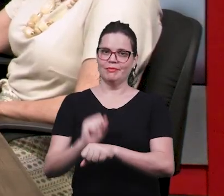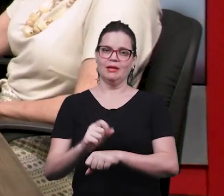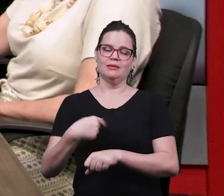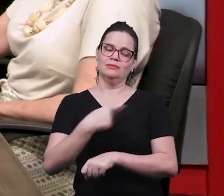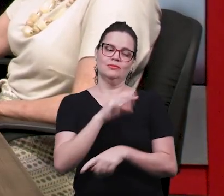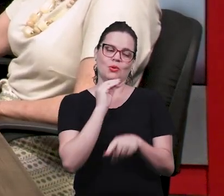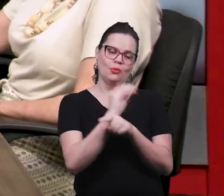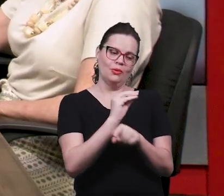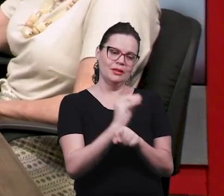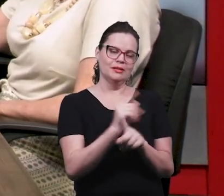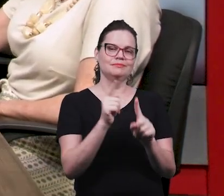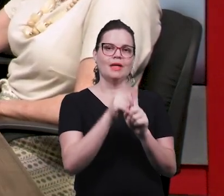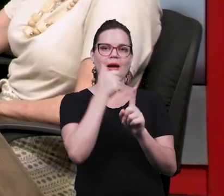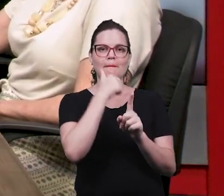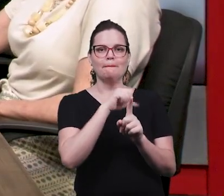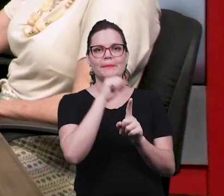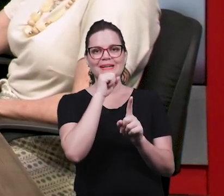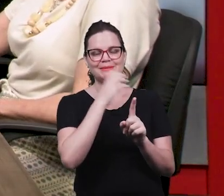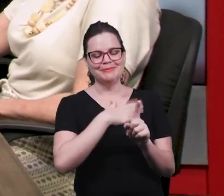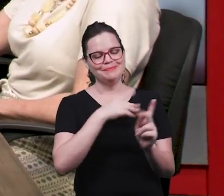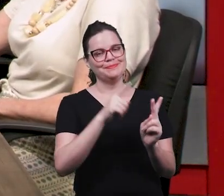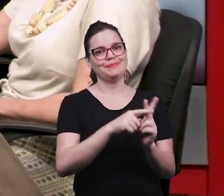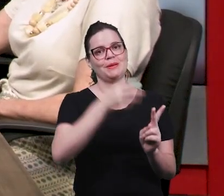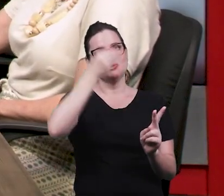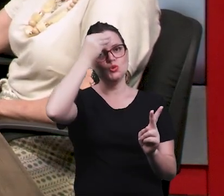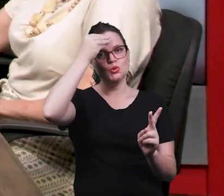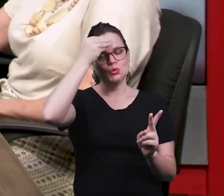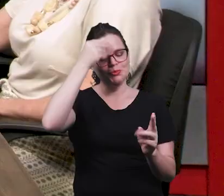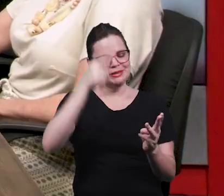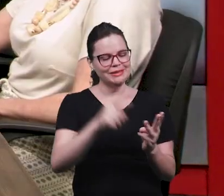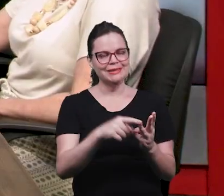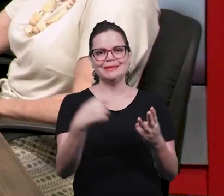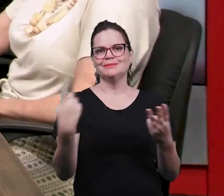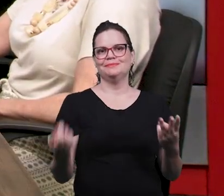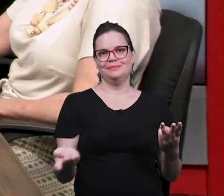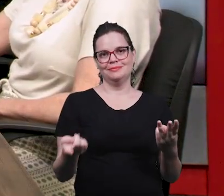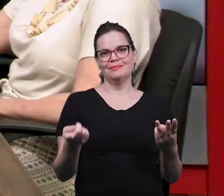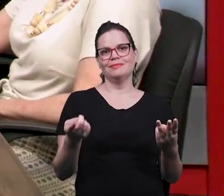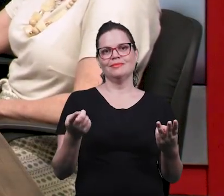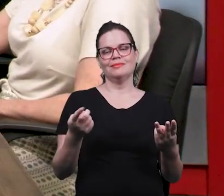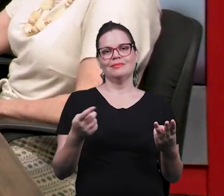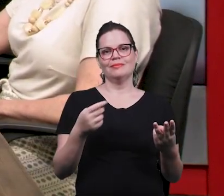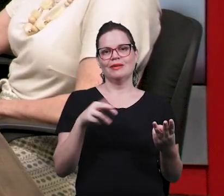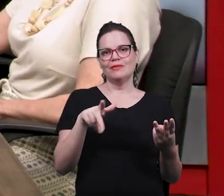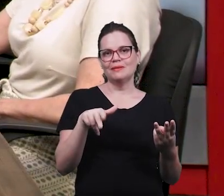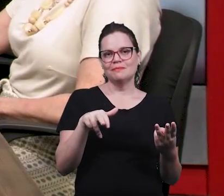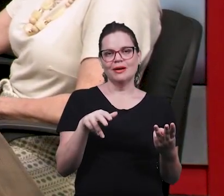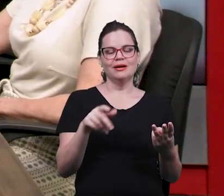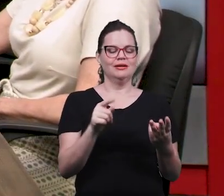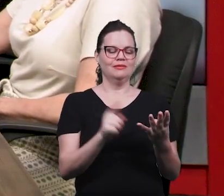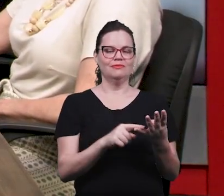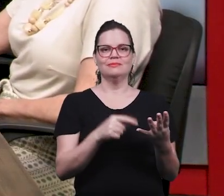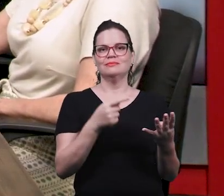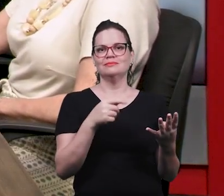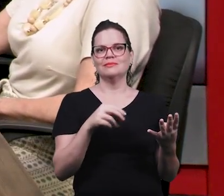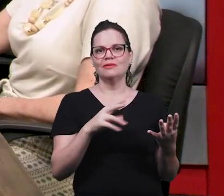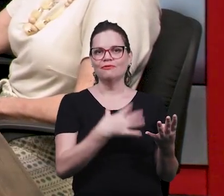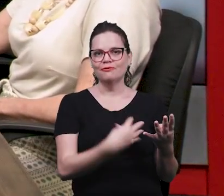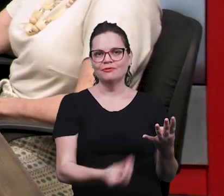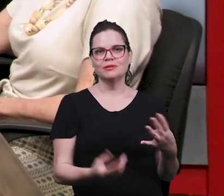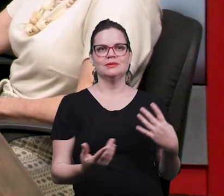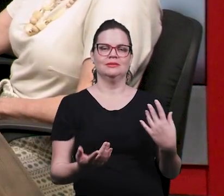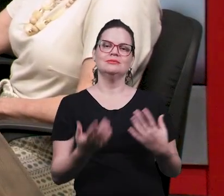aos filhos, sobrinhas, né? Elas dizem que são minhas 2 filhas mais velhas, né? Porque então faz muita diferença